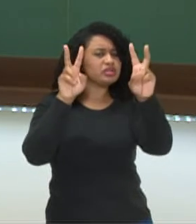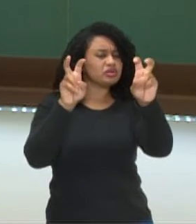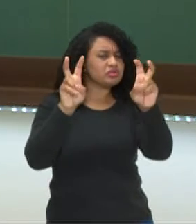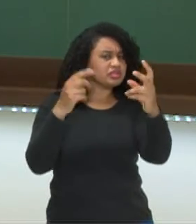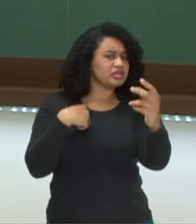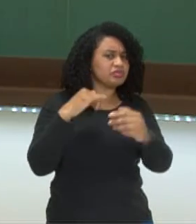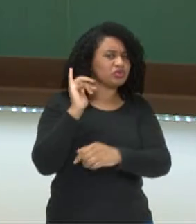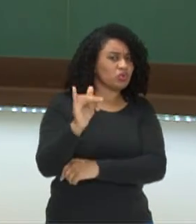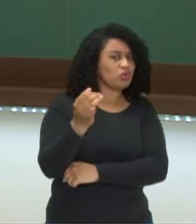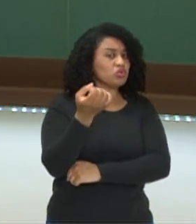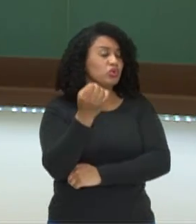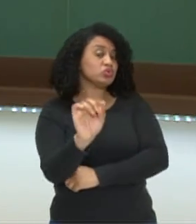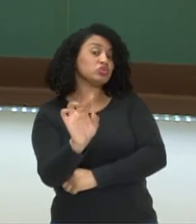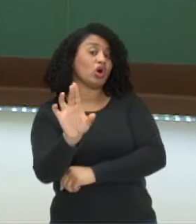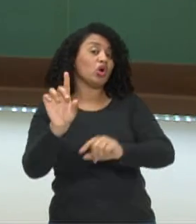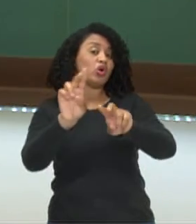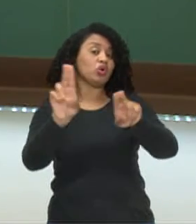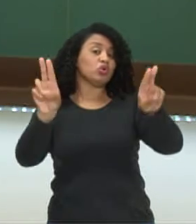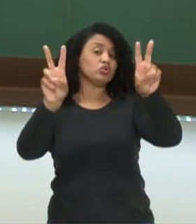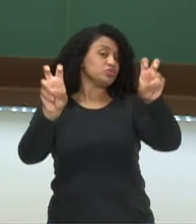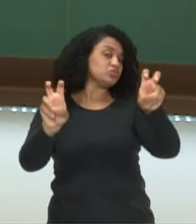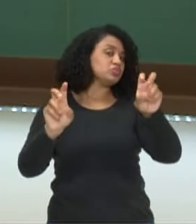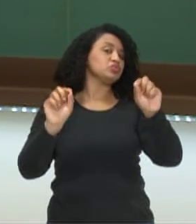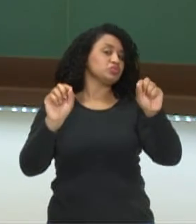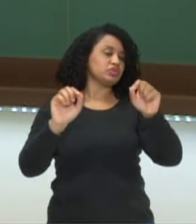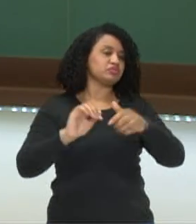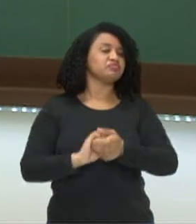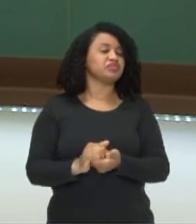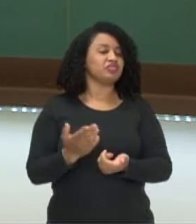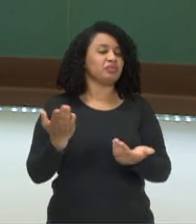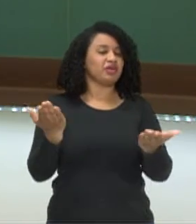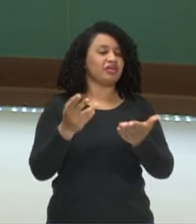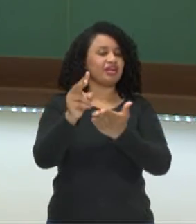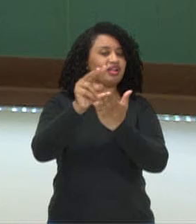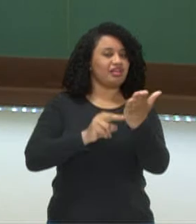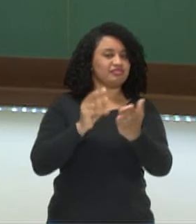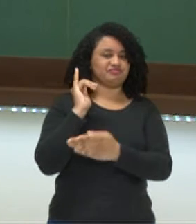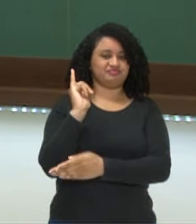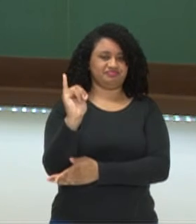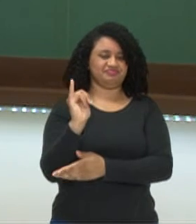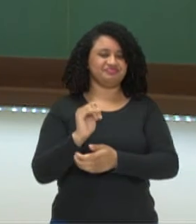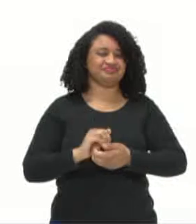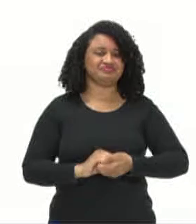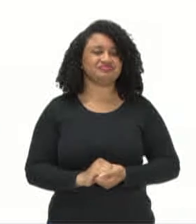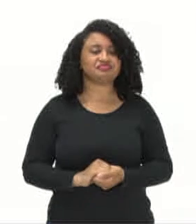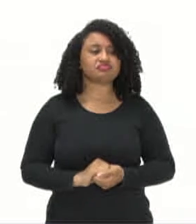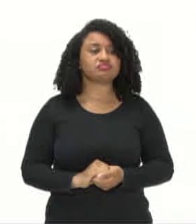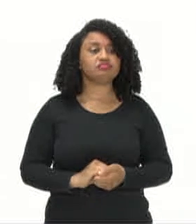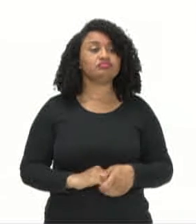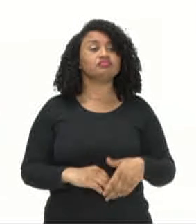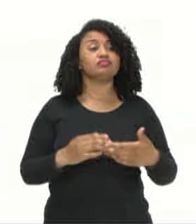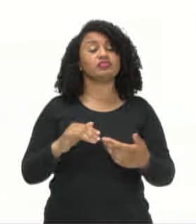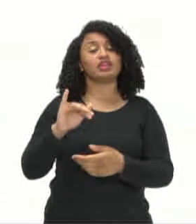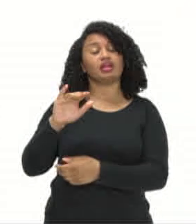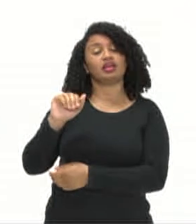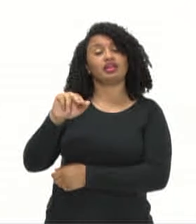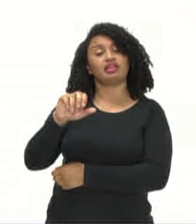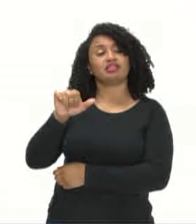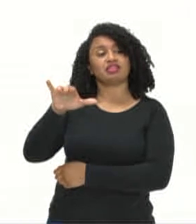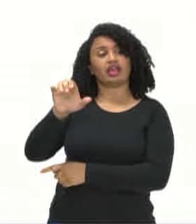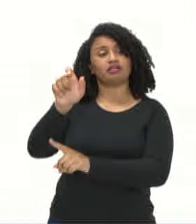título? Vamos saber mais aprofundando isso com a leitura do conto. Inácio